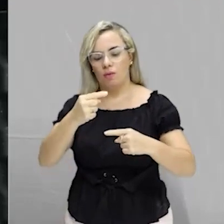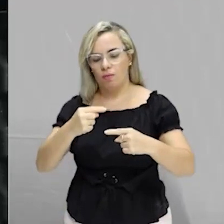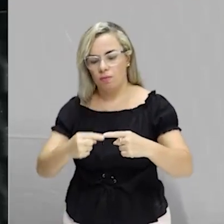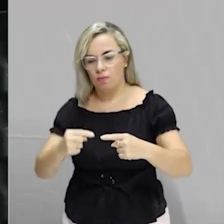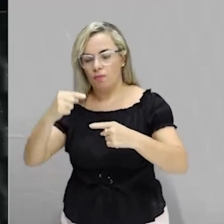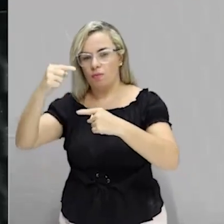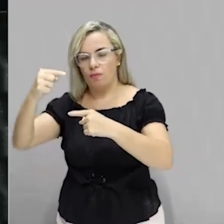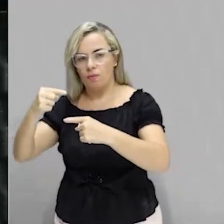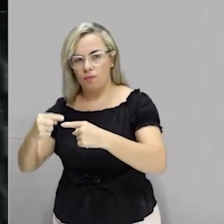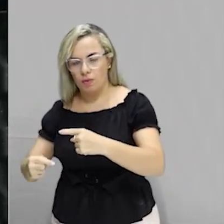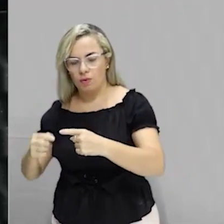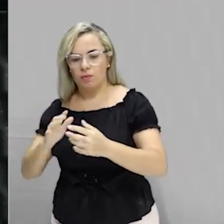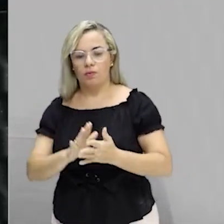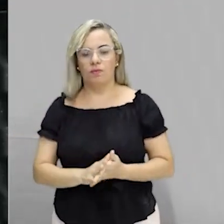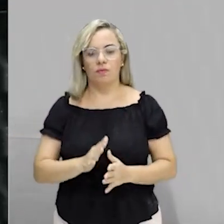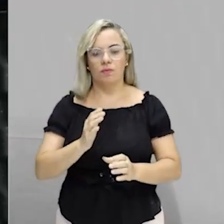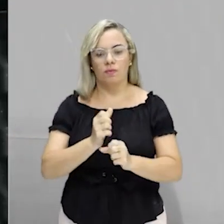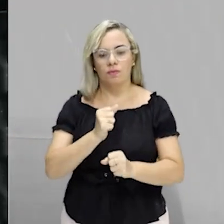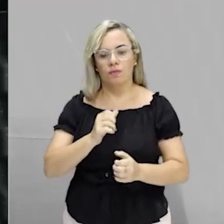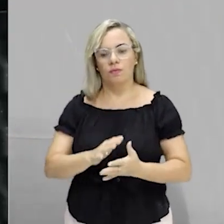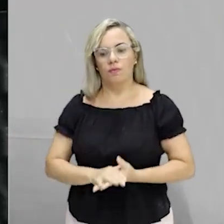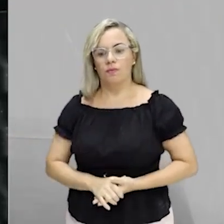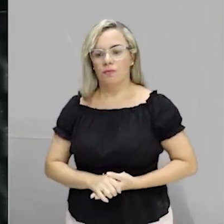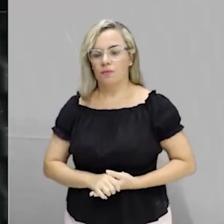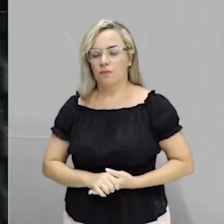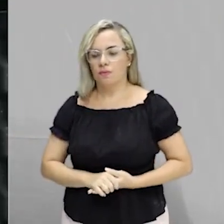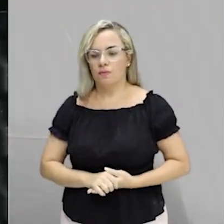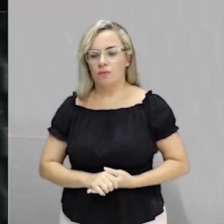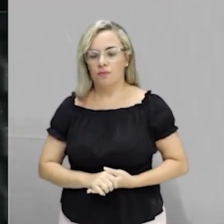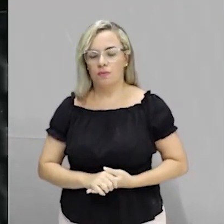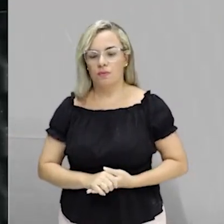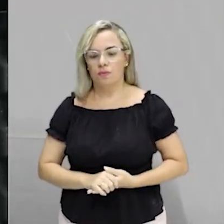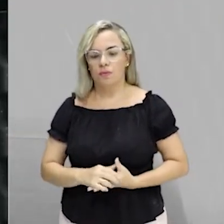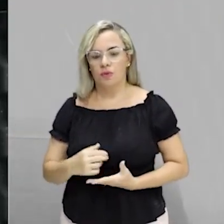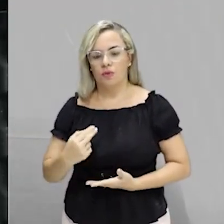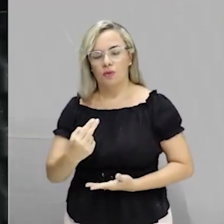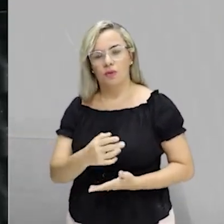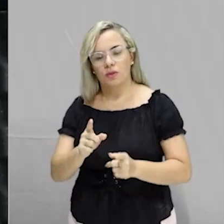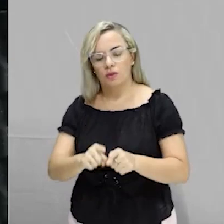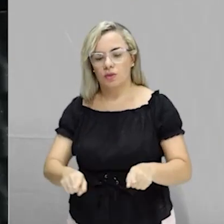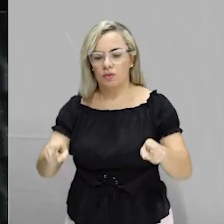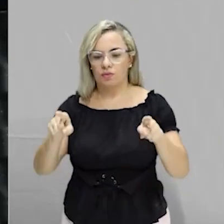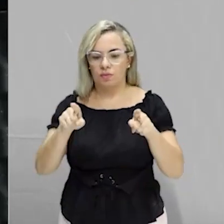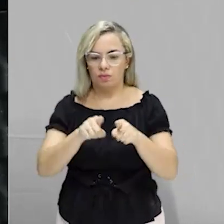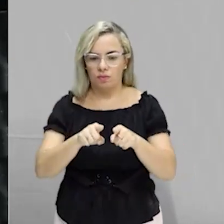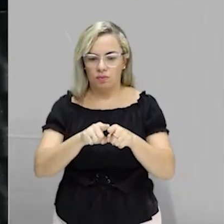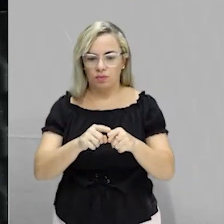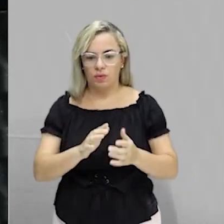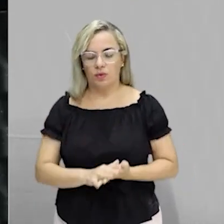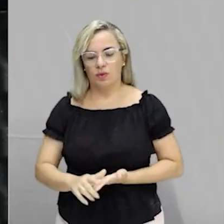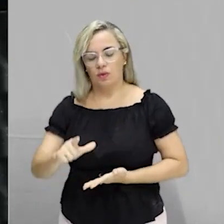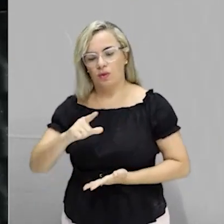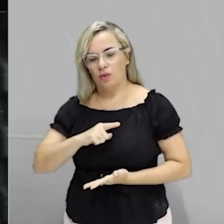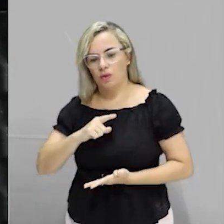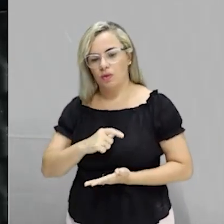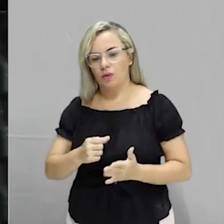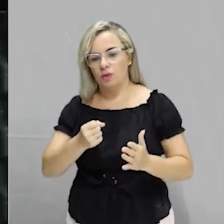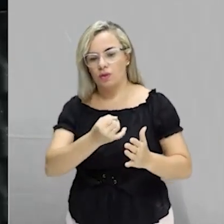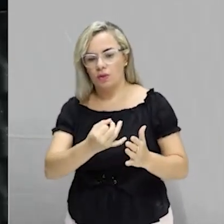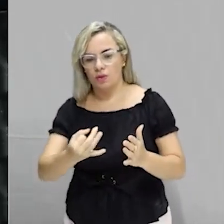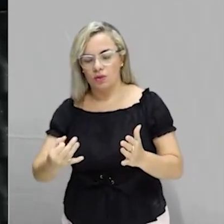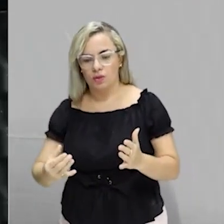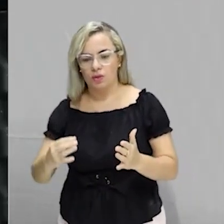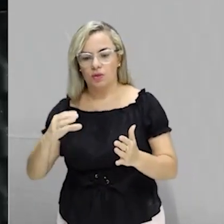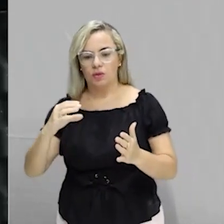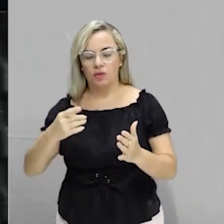cada momento, certinho? Então, lá nós também vamos supor, né, que haviam uma quantidade C